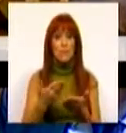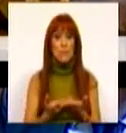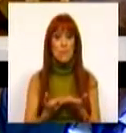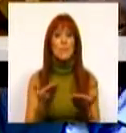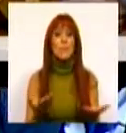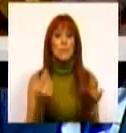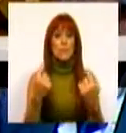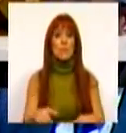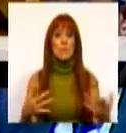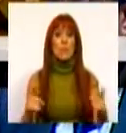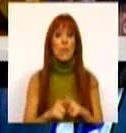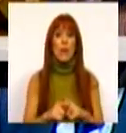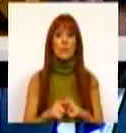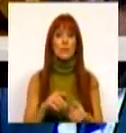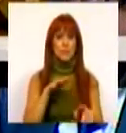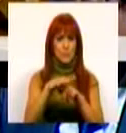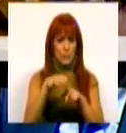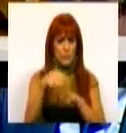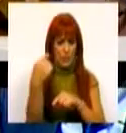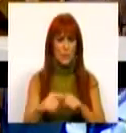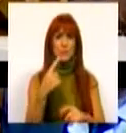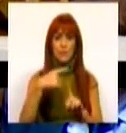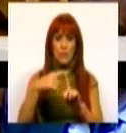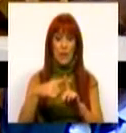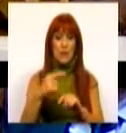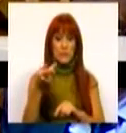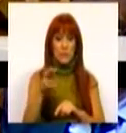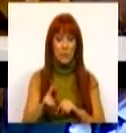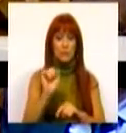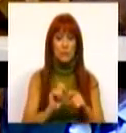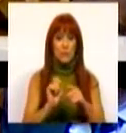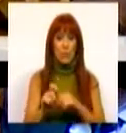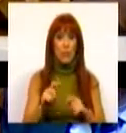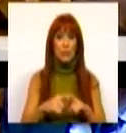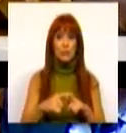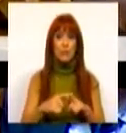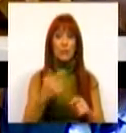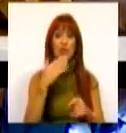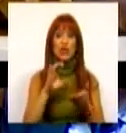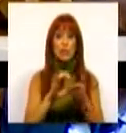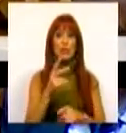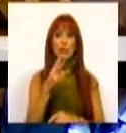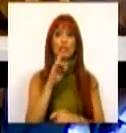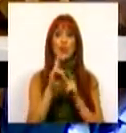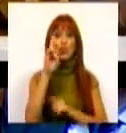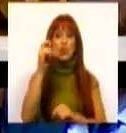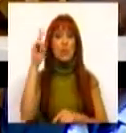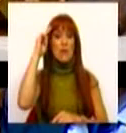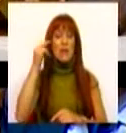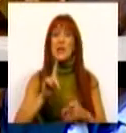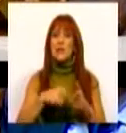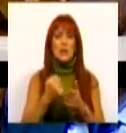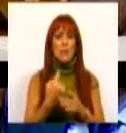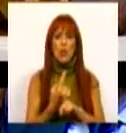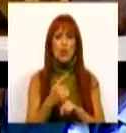Assim propomos que haja, de facto, uma repercussão desses benefícios nas taxas do empréstimo de juros da Madeira, mas será sempre uma questão